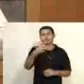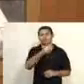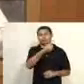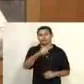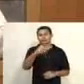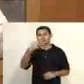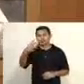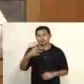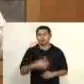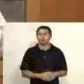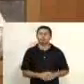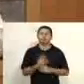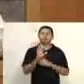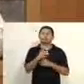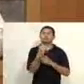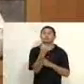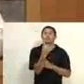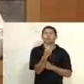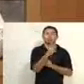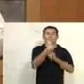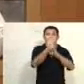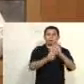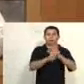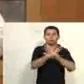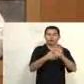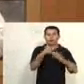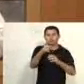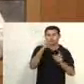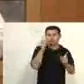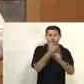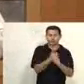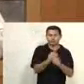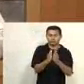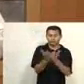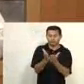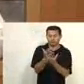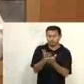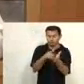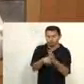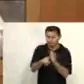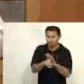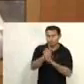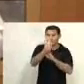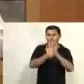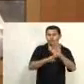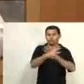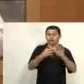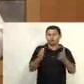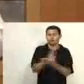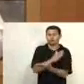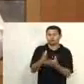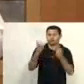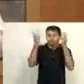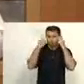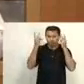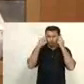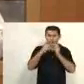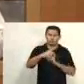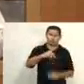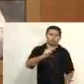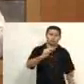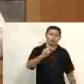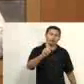tabela Z3, se referem apenas à única tabela que vocês encontram nos livros de estatística como tabela de distribuição normal